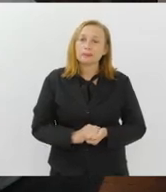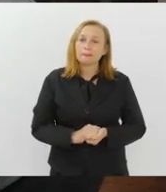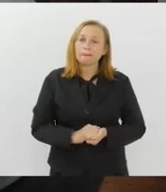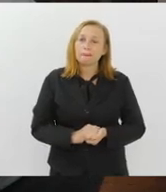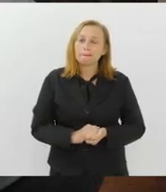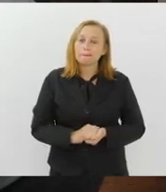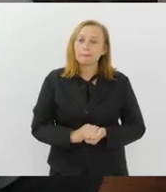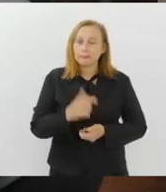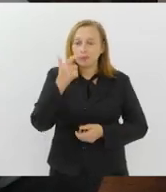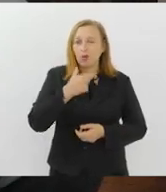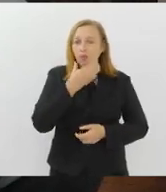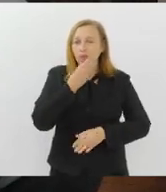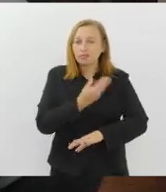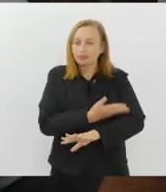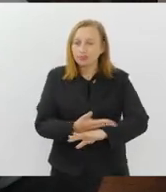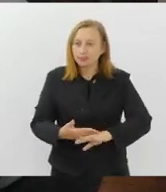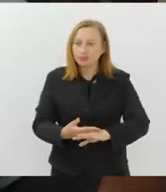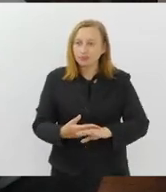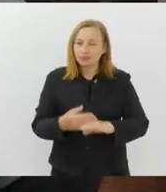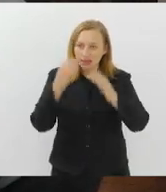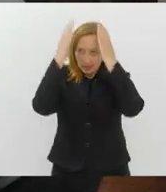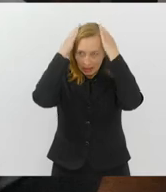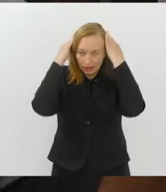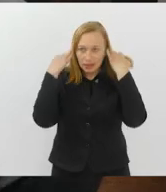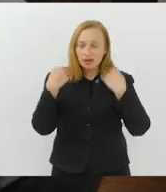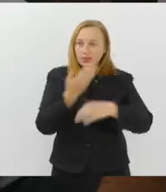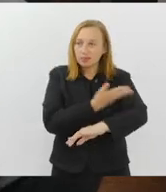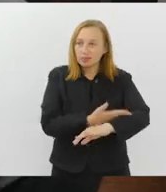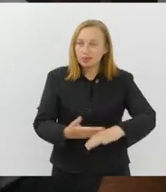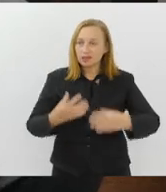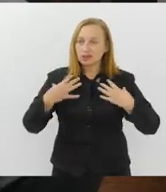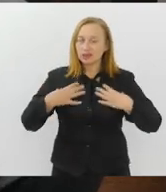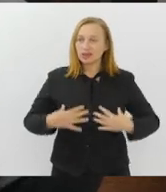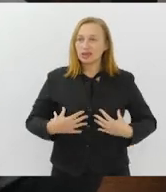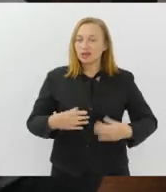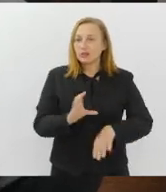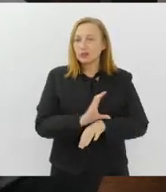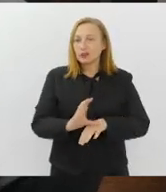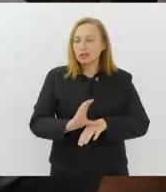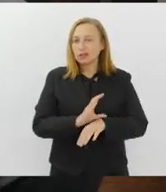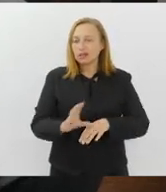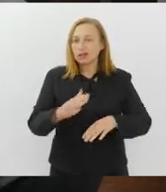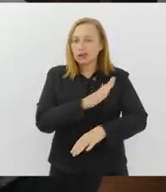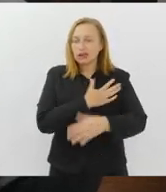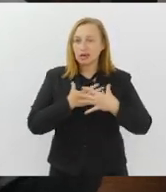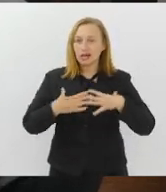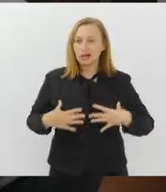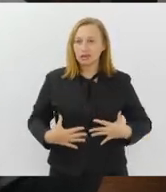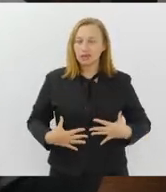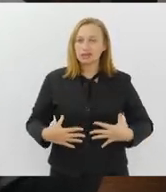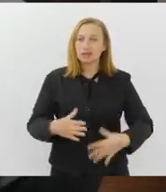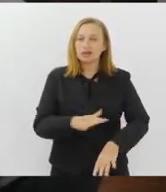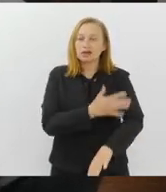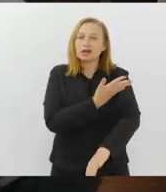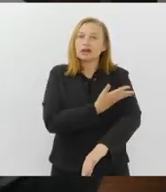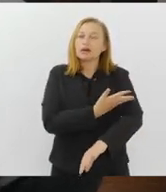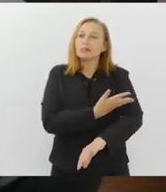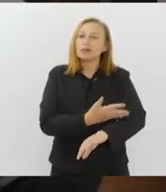Eu sou um homem branco, tenho cabelos brancos, estou usando um terno cinza, camisa branca e sou usuário de cadeira de